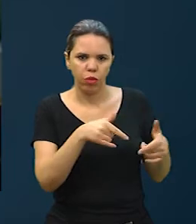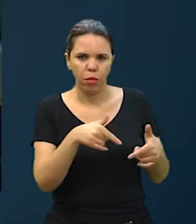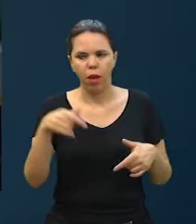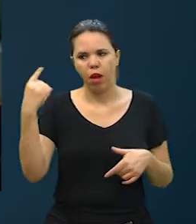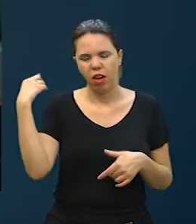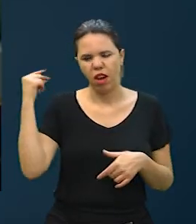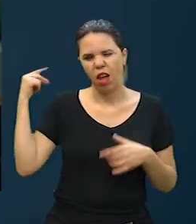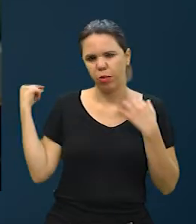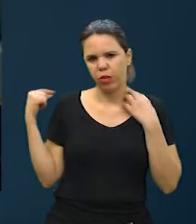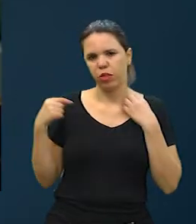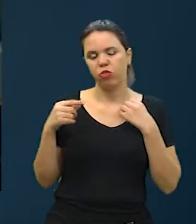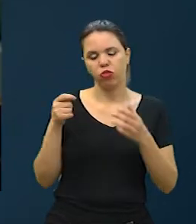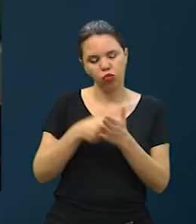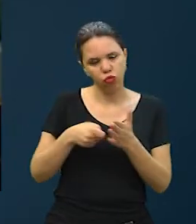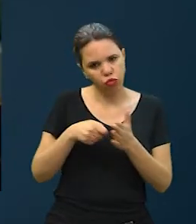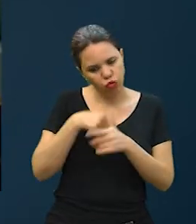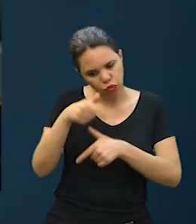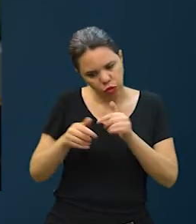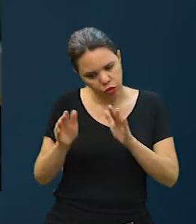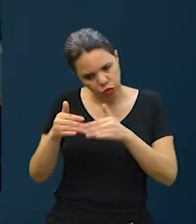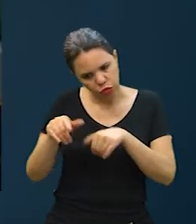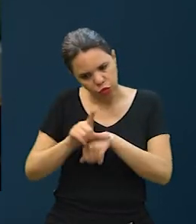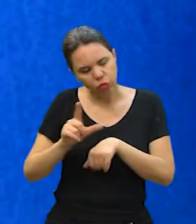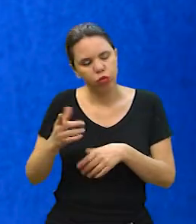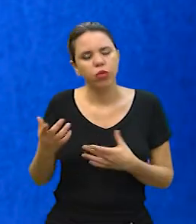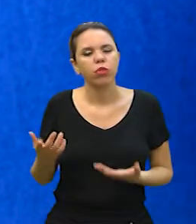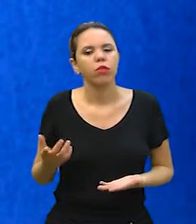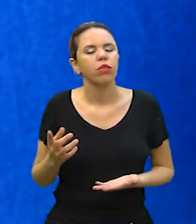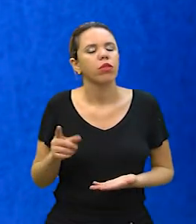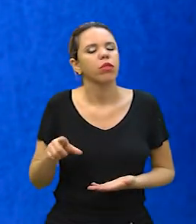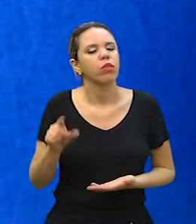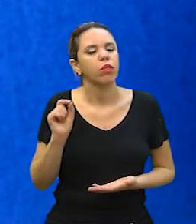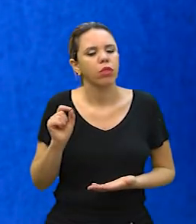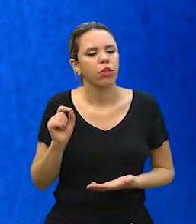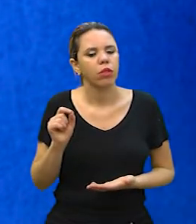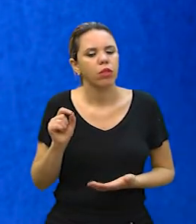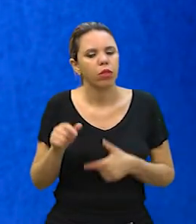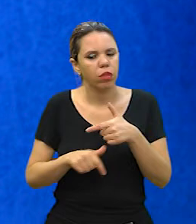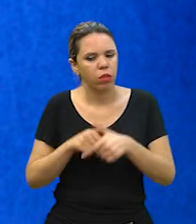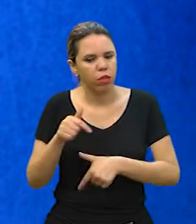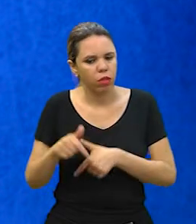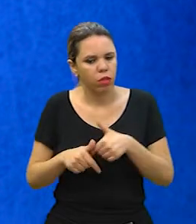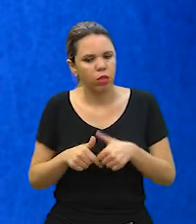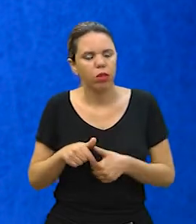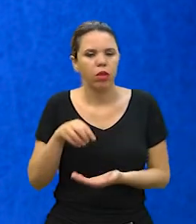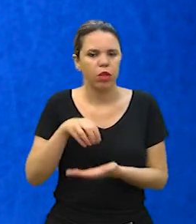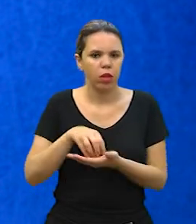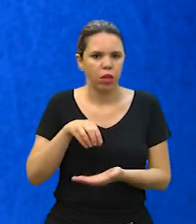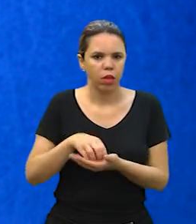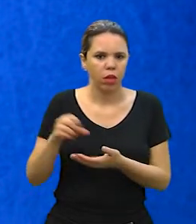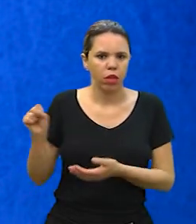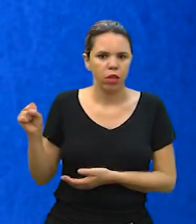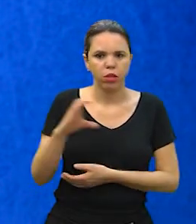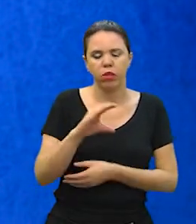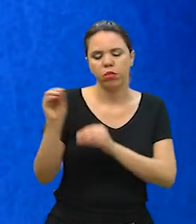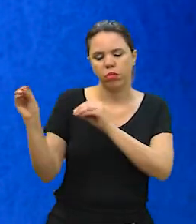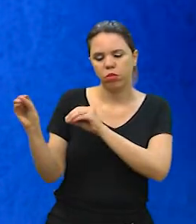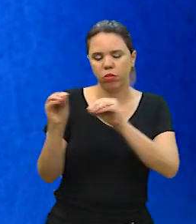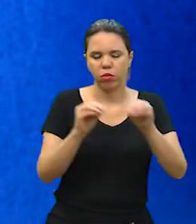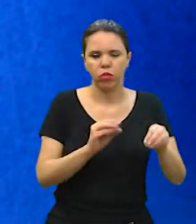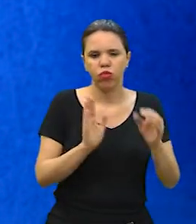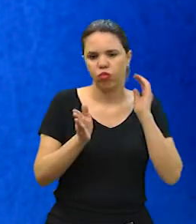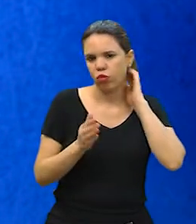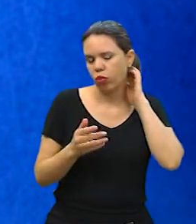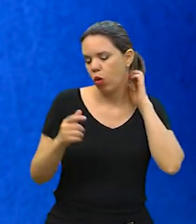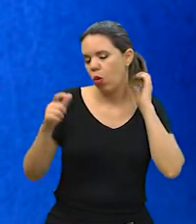dos nossos empregos e se dedicar exclusivamente ao negócio. Quando você decidiu passar a operação com sede para Santa Catarina, você